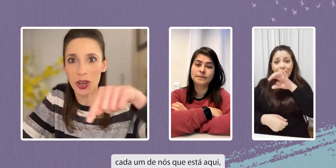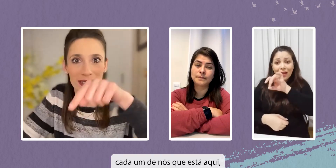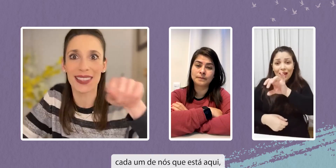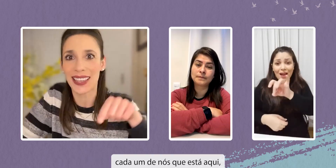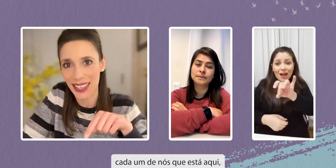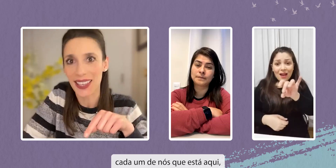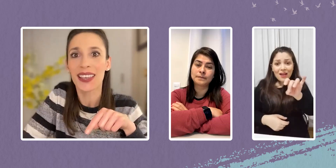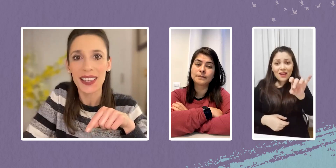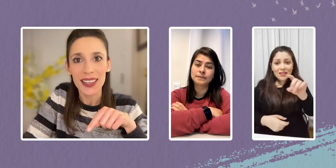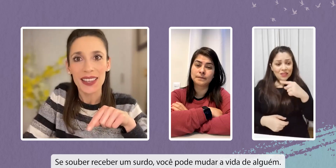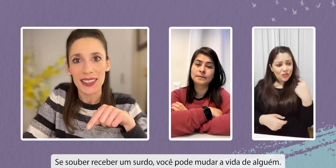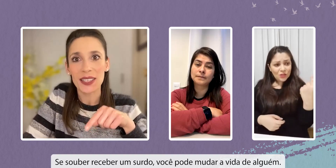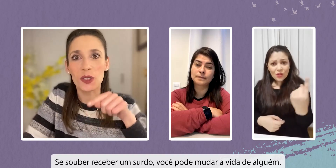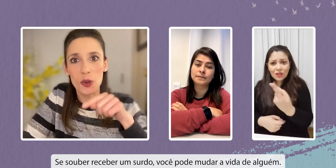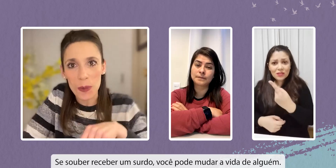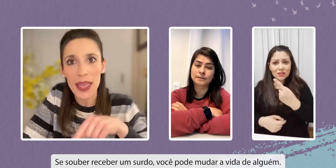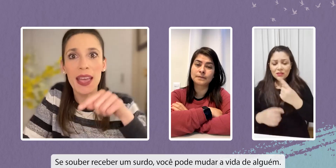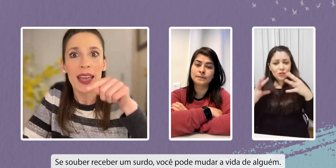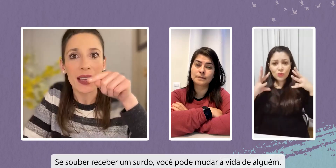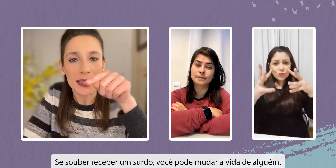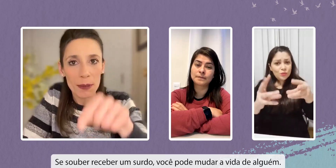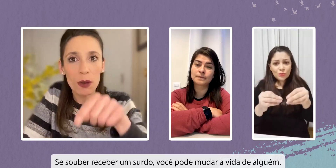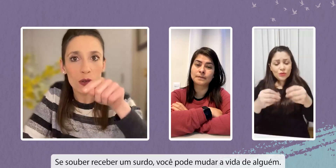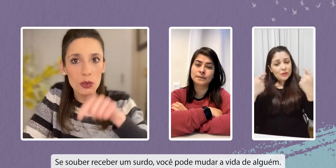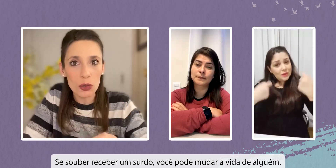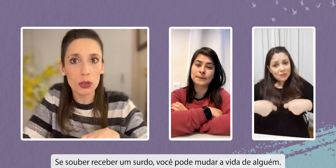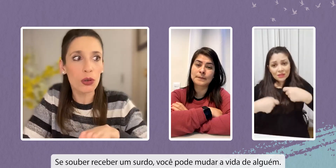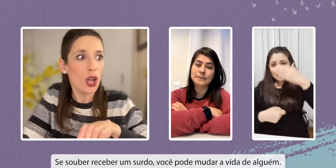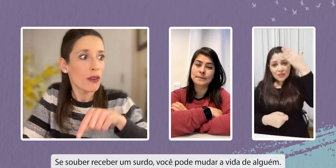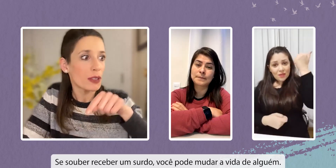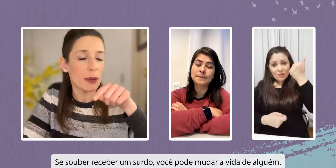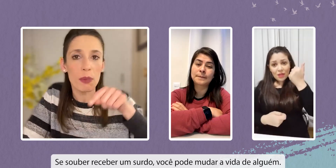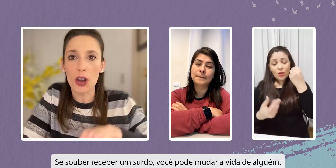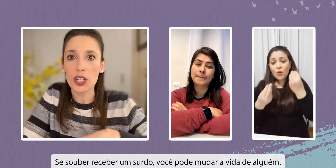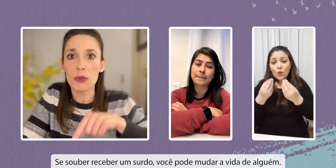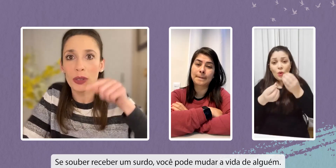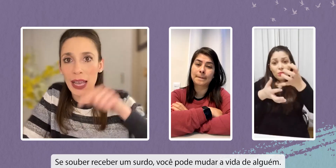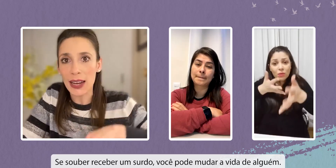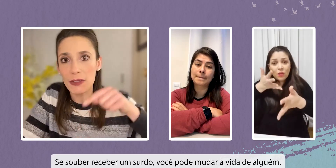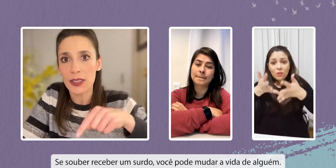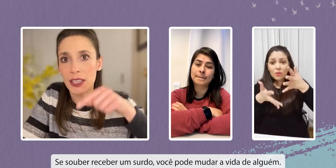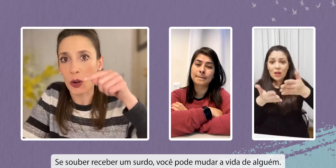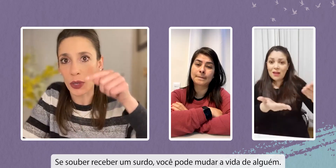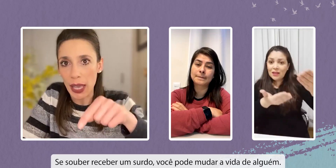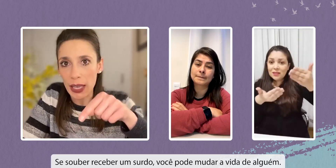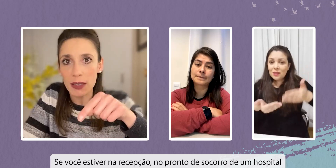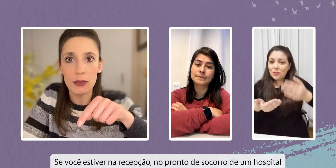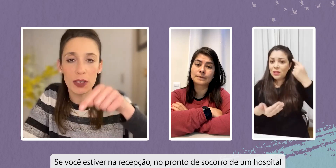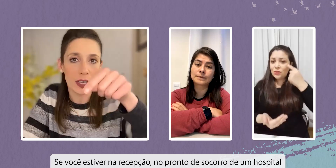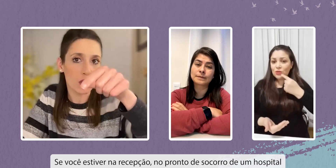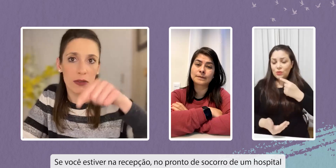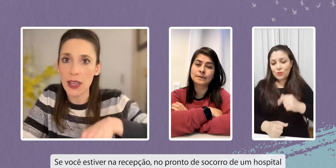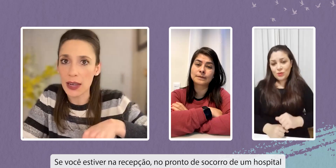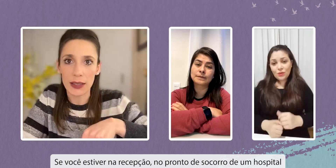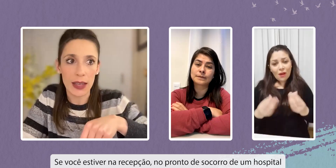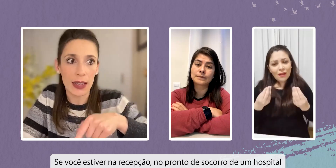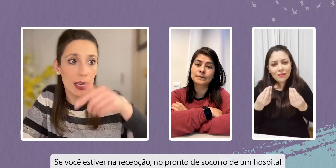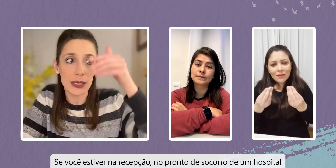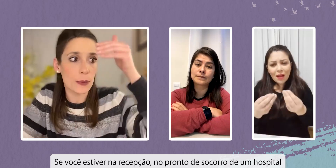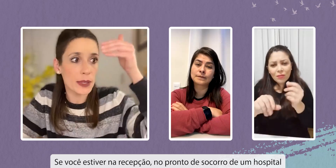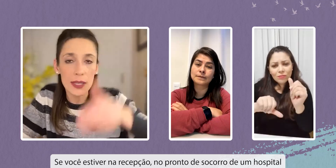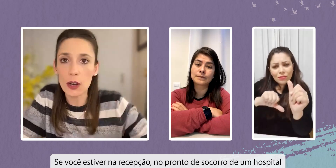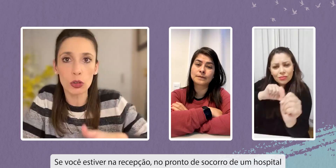um de nós que está aqui. Né? Se souber receber um surdo, você pode mudar a vida de alguém se você estiver